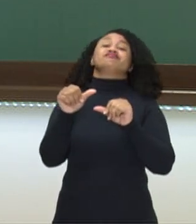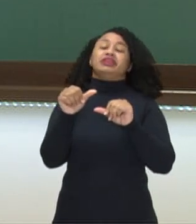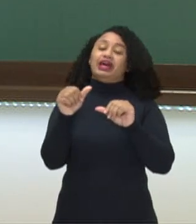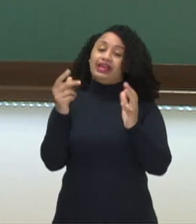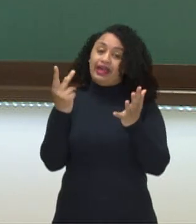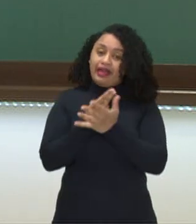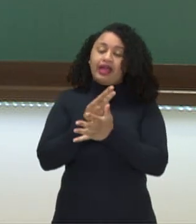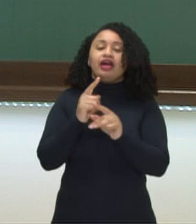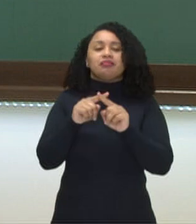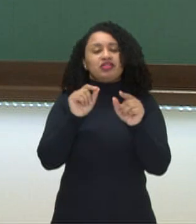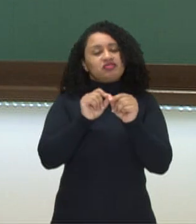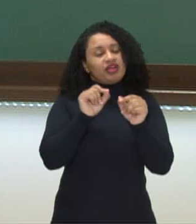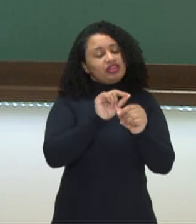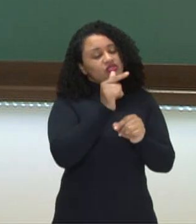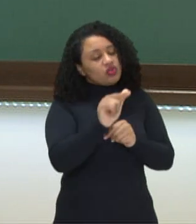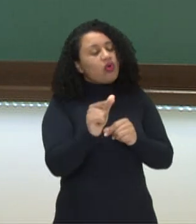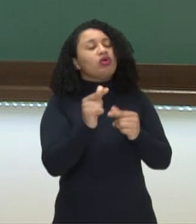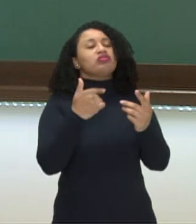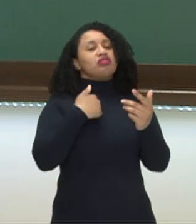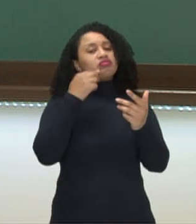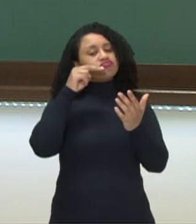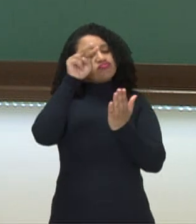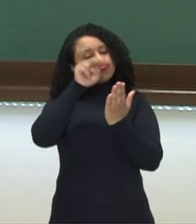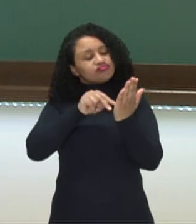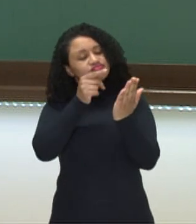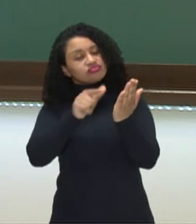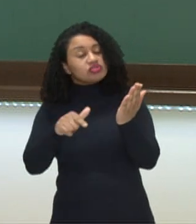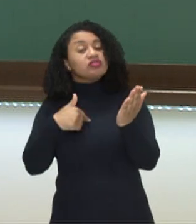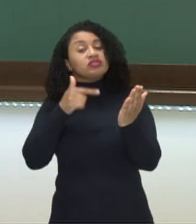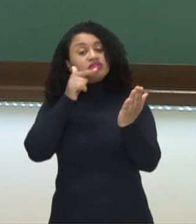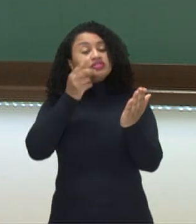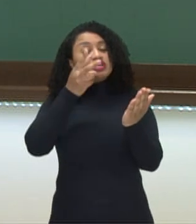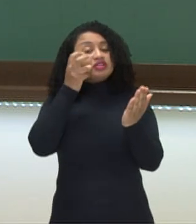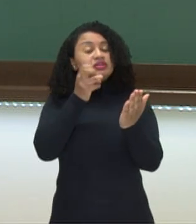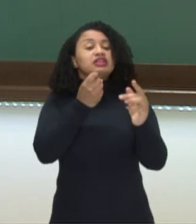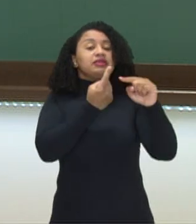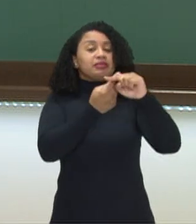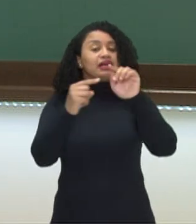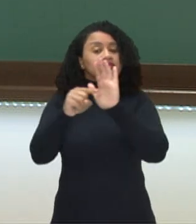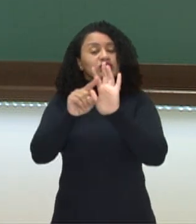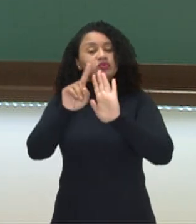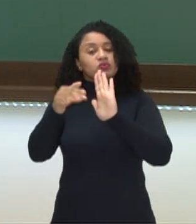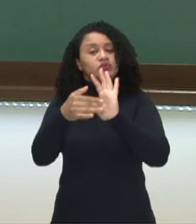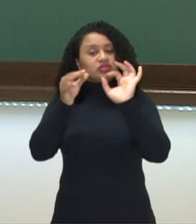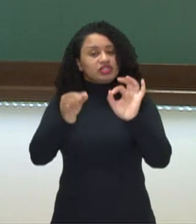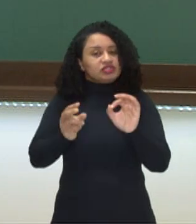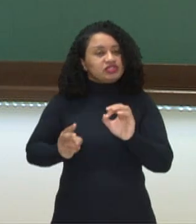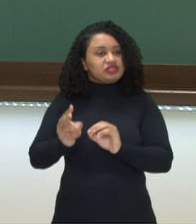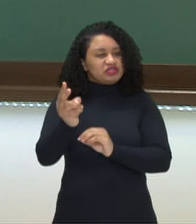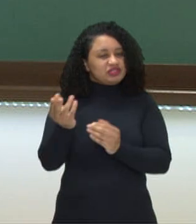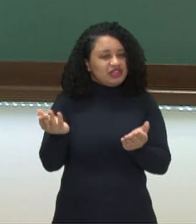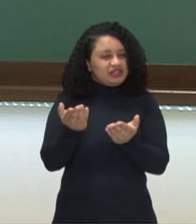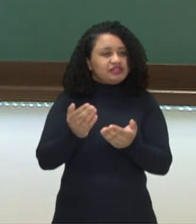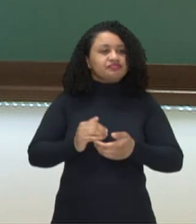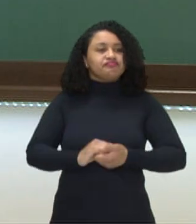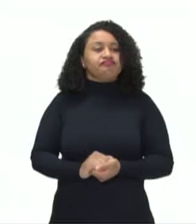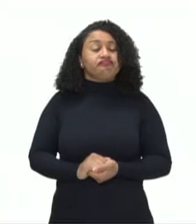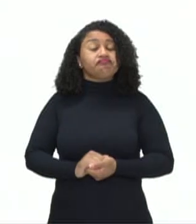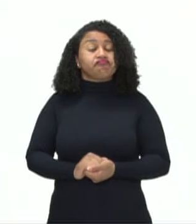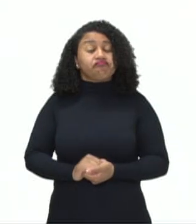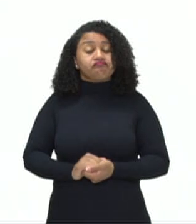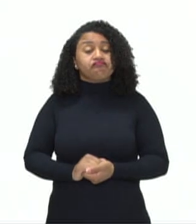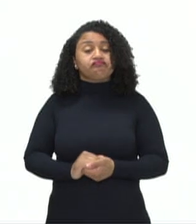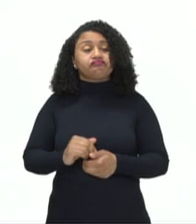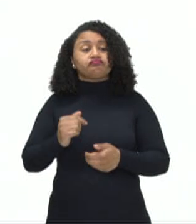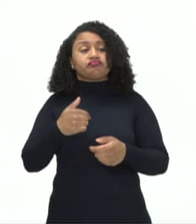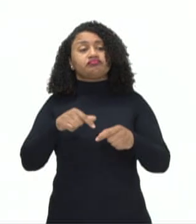conta, olhe rapidinho que você vê e confere se os sinais estão todos certinhos, tá bom? Pra frente. Essas